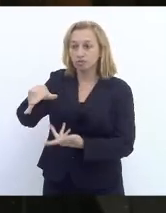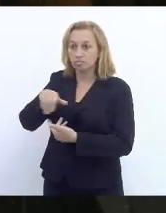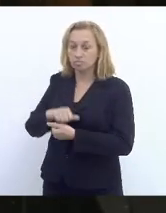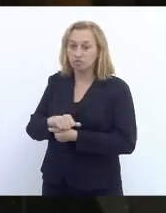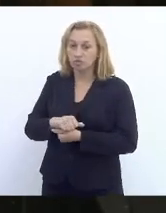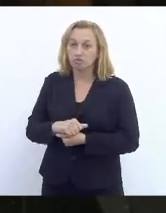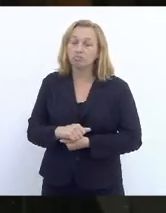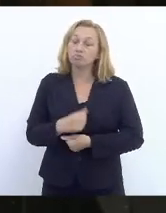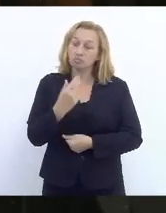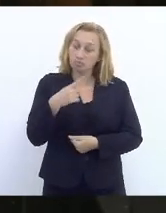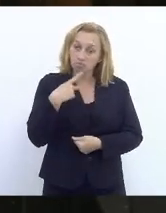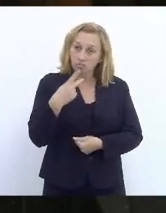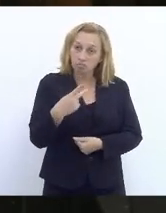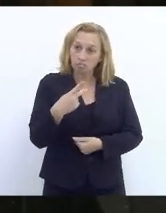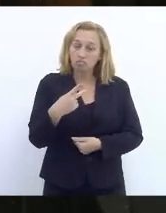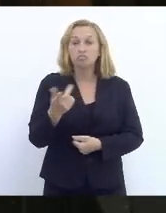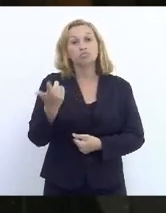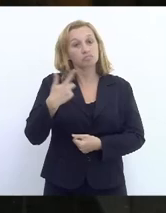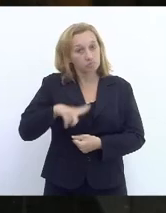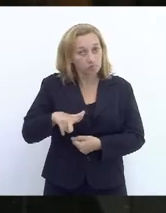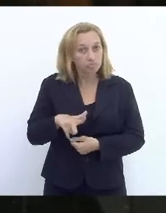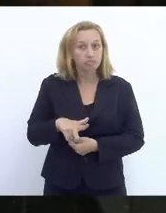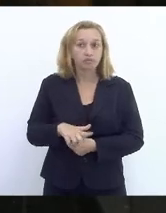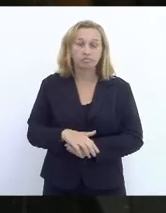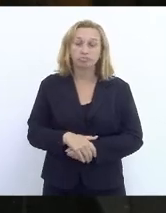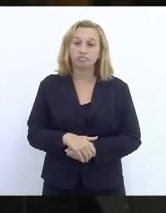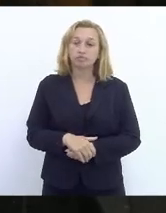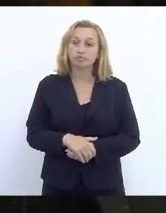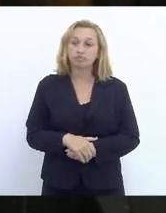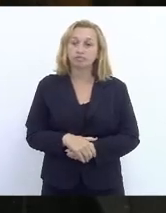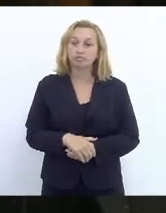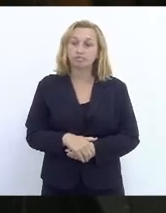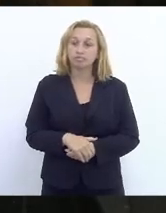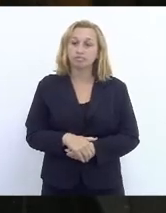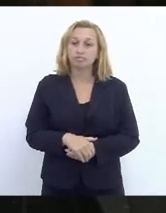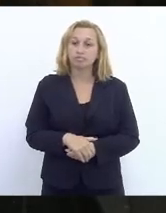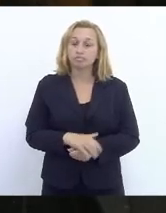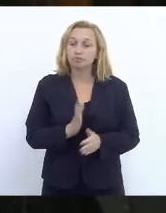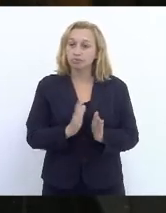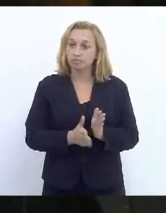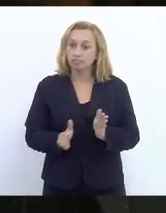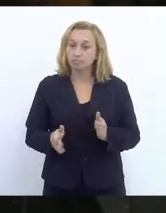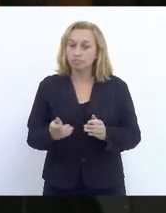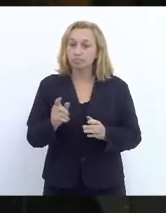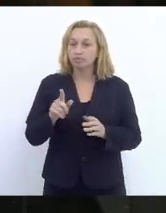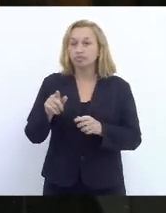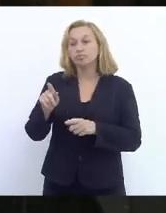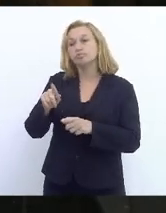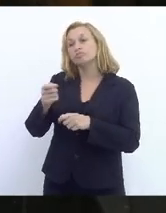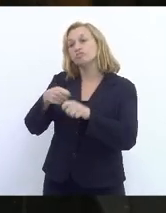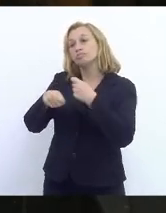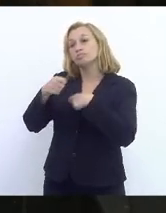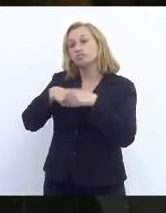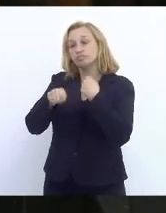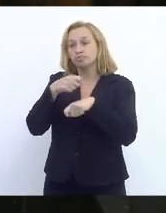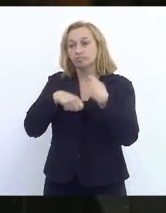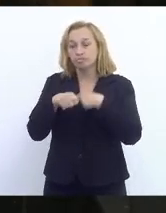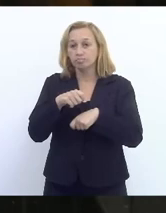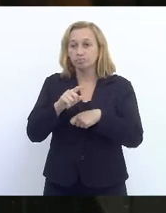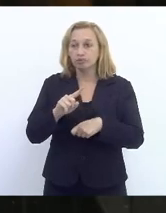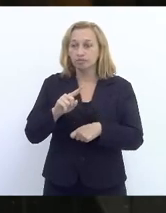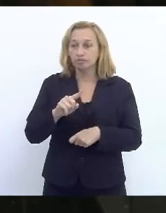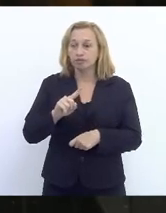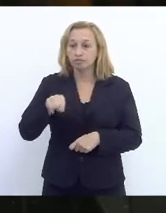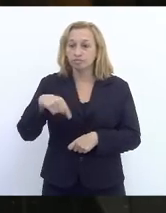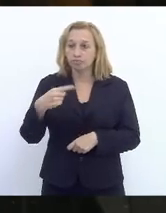eu diria e repito o que a ordem econômica após